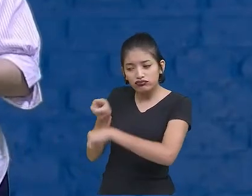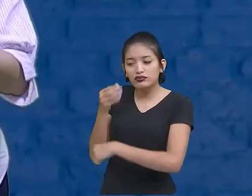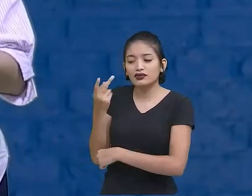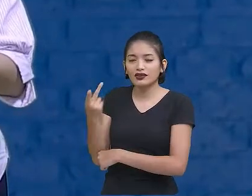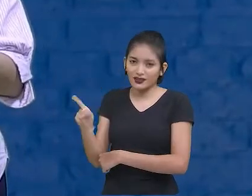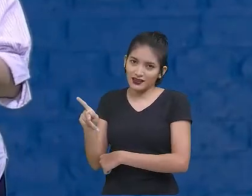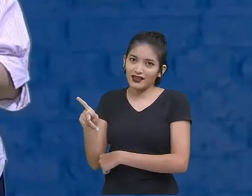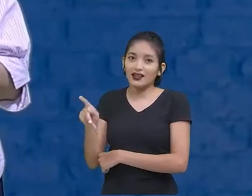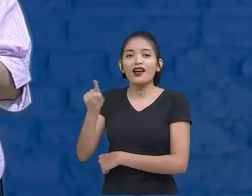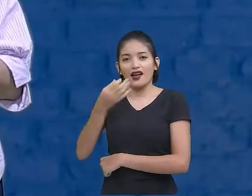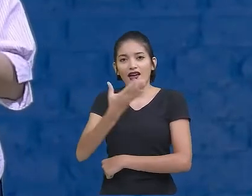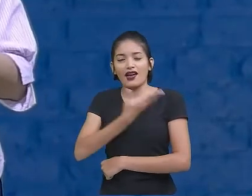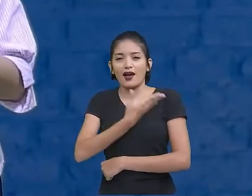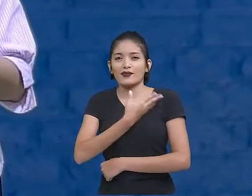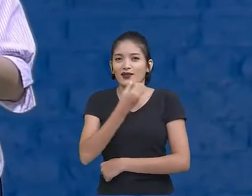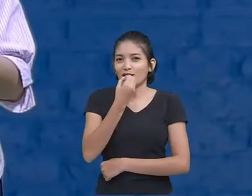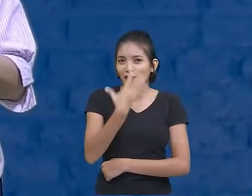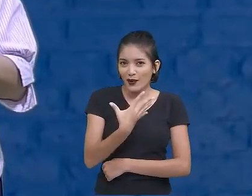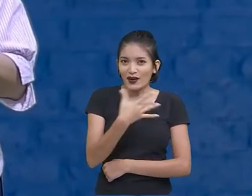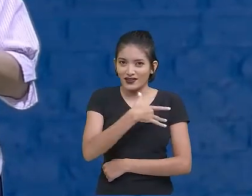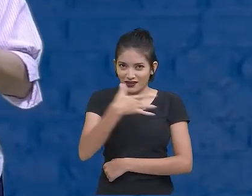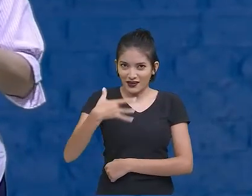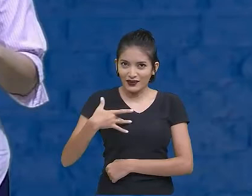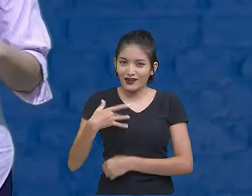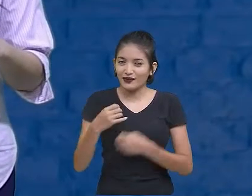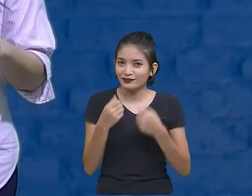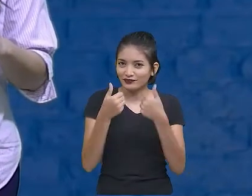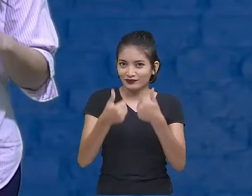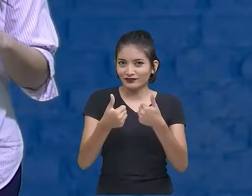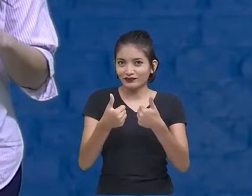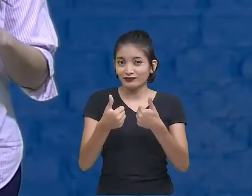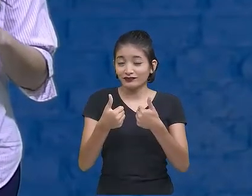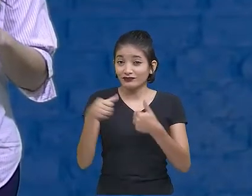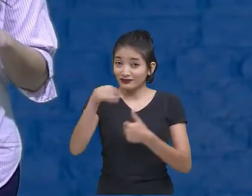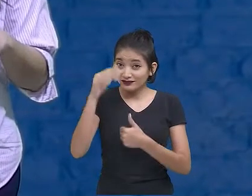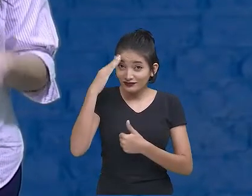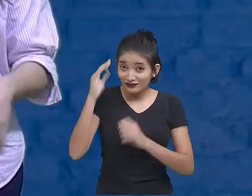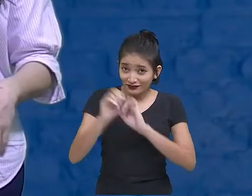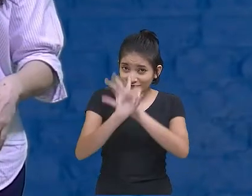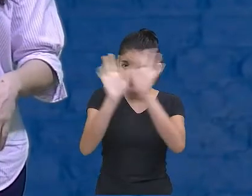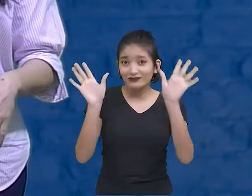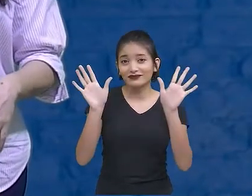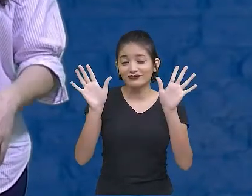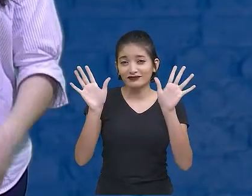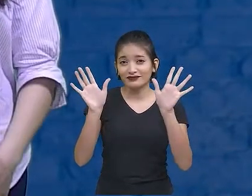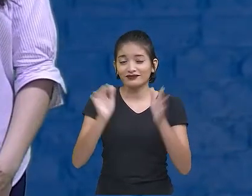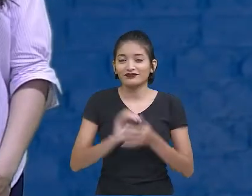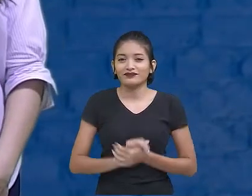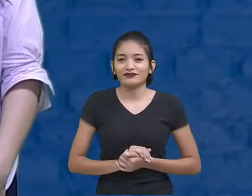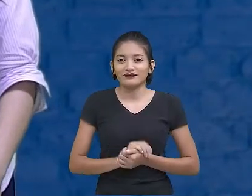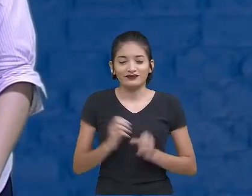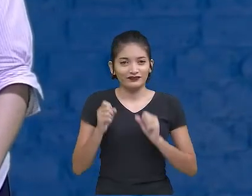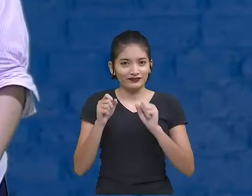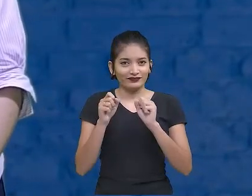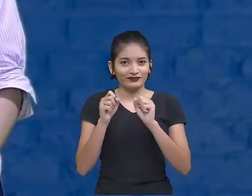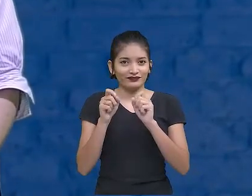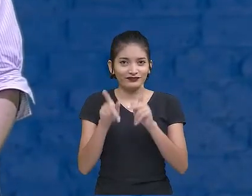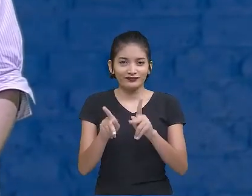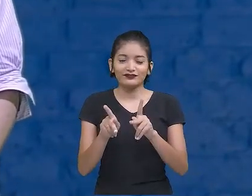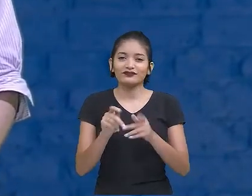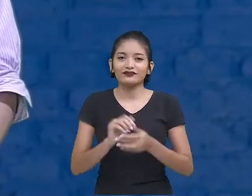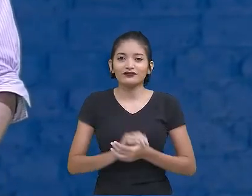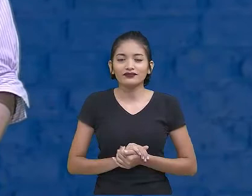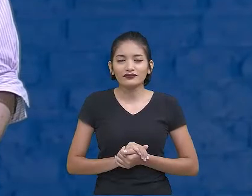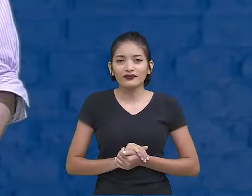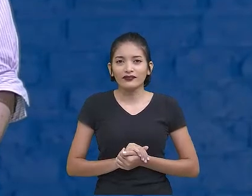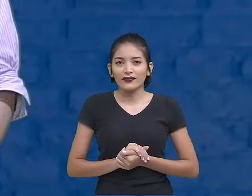uma amizade saudável, ok? Deu para entender? Tá bom. Agora, eu